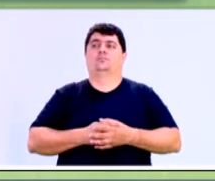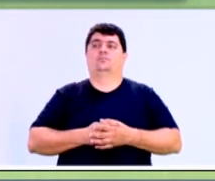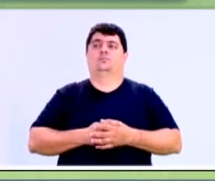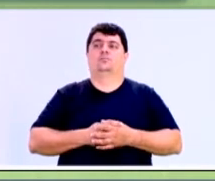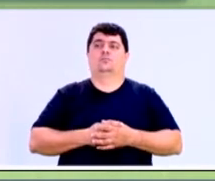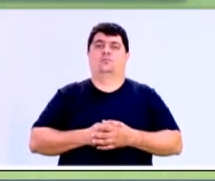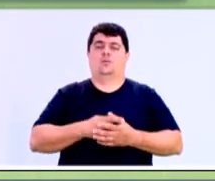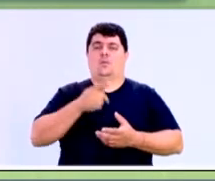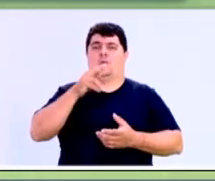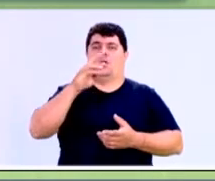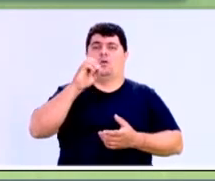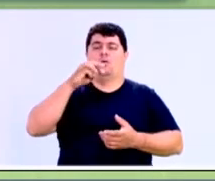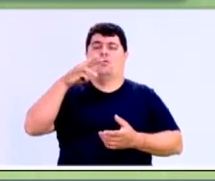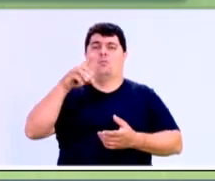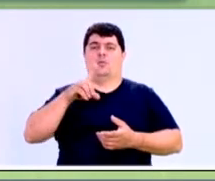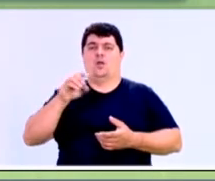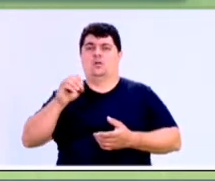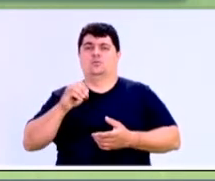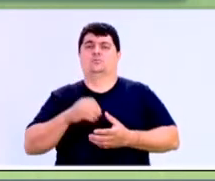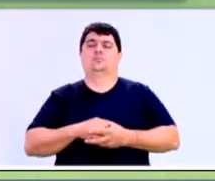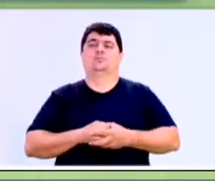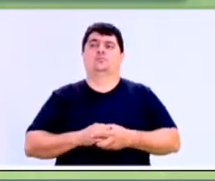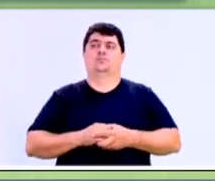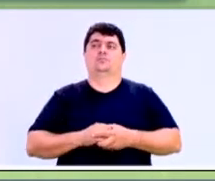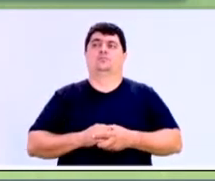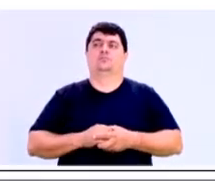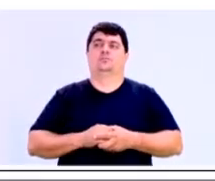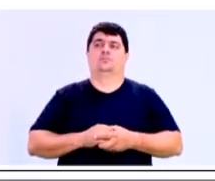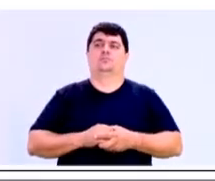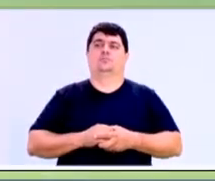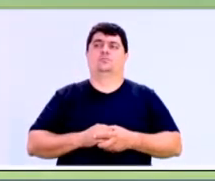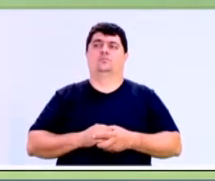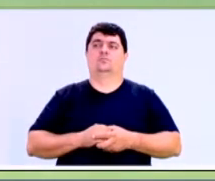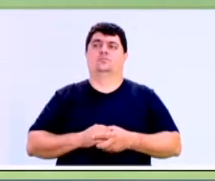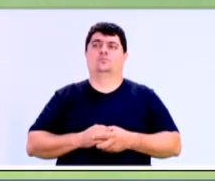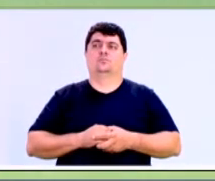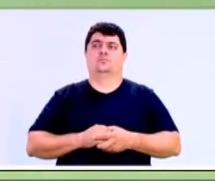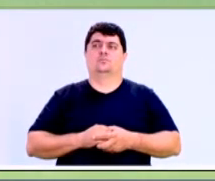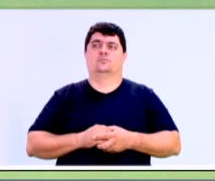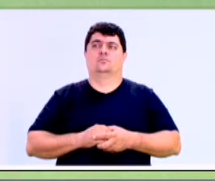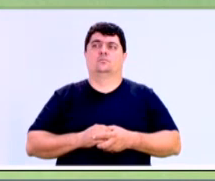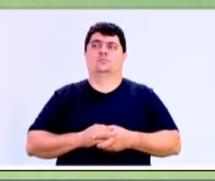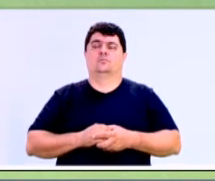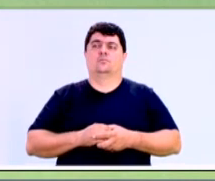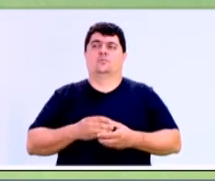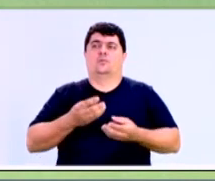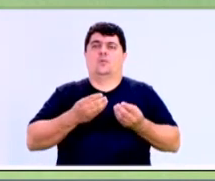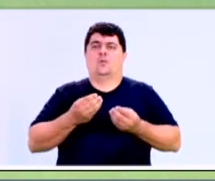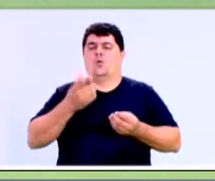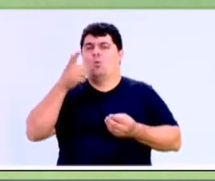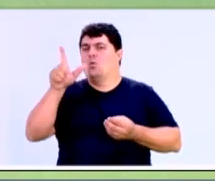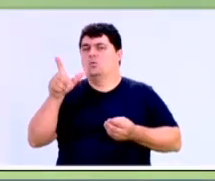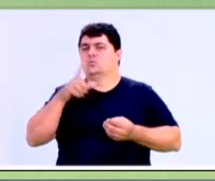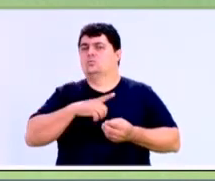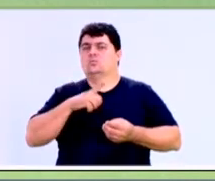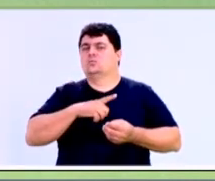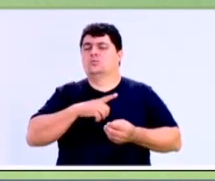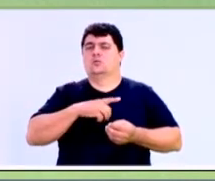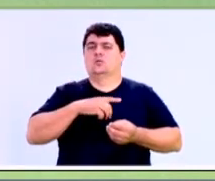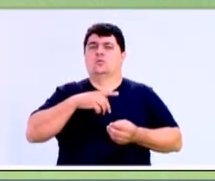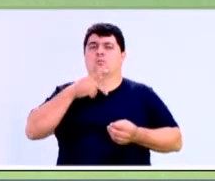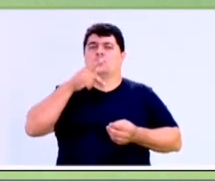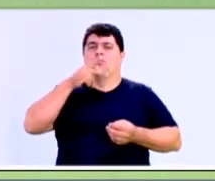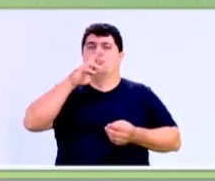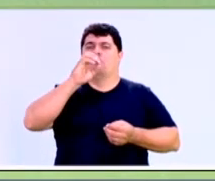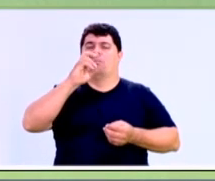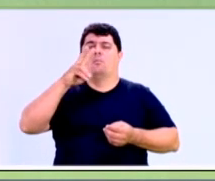é o prazo médio de renovação de estoque, ok? Qual outro prazo que eu tenho? Eu tenho prazo médio ainda